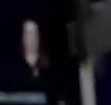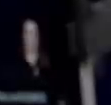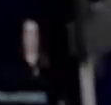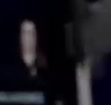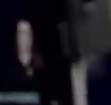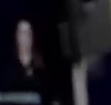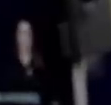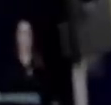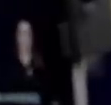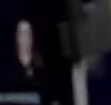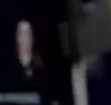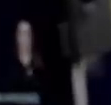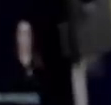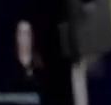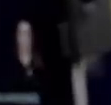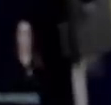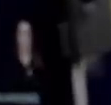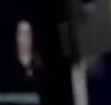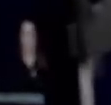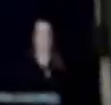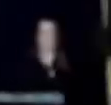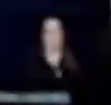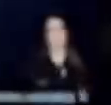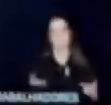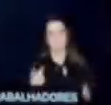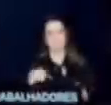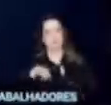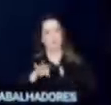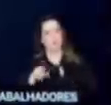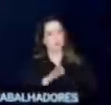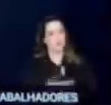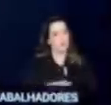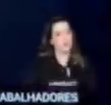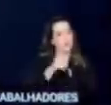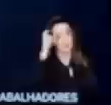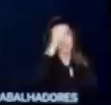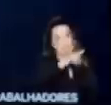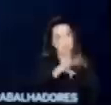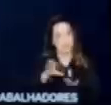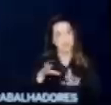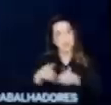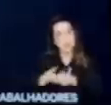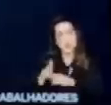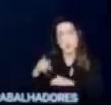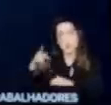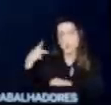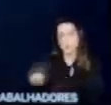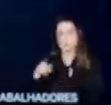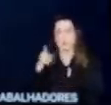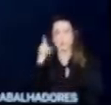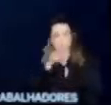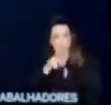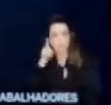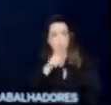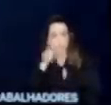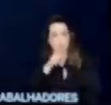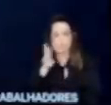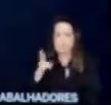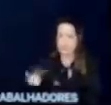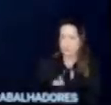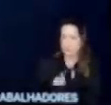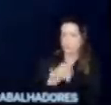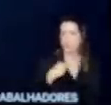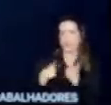o nariz do Lula, do Pinóquio. Brasileiro viveu. O sindicalismo americano estava prestando